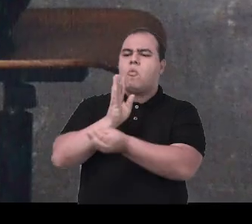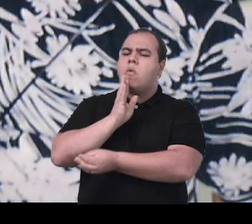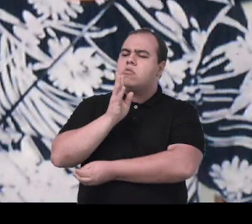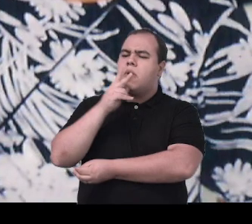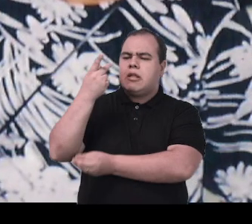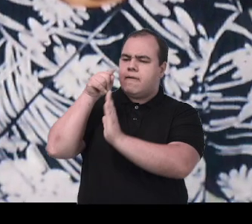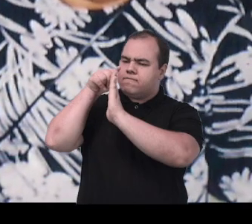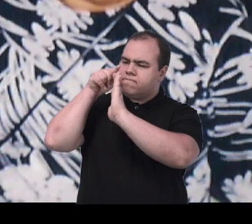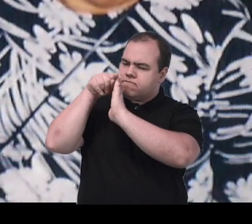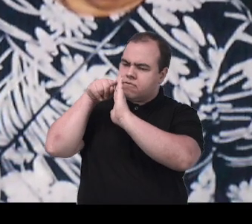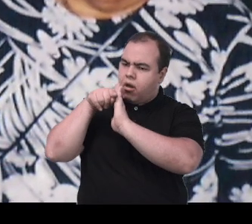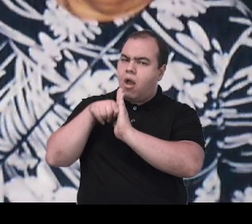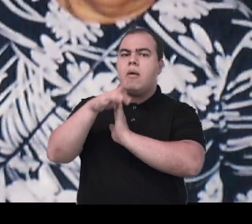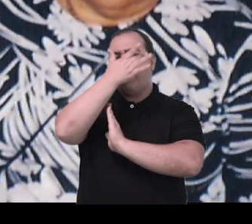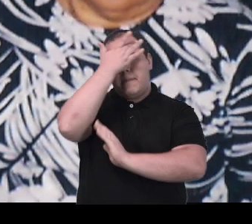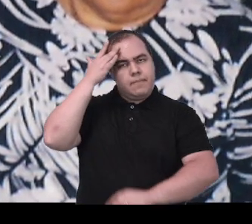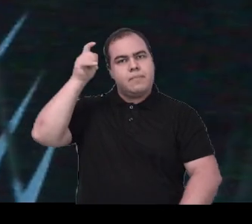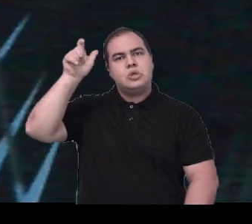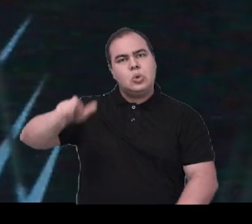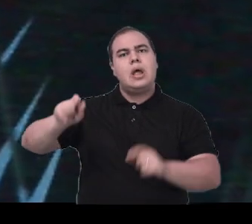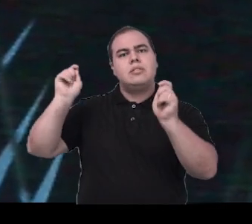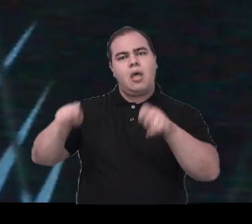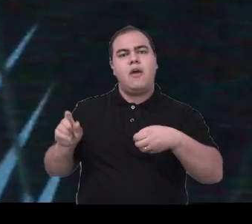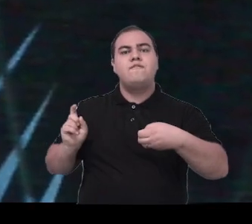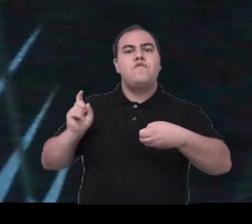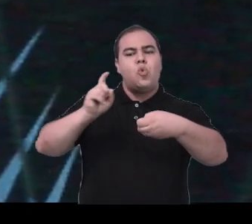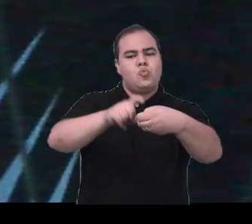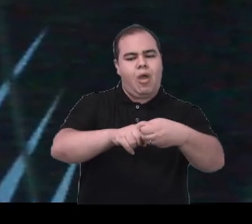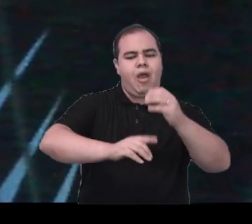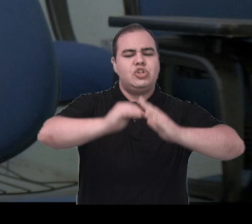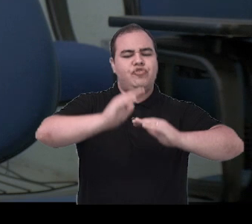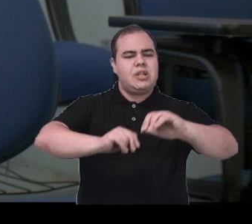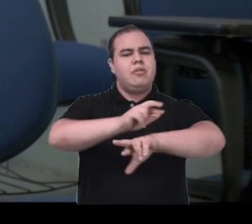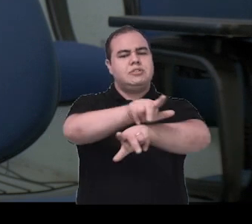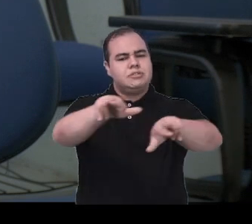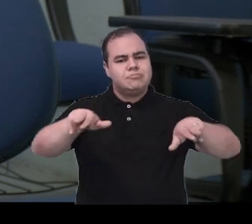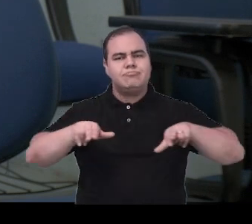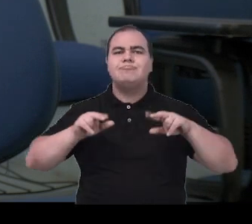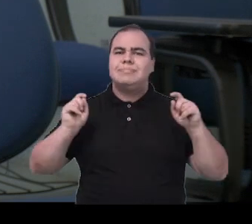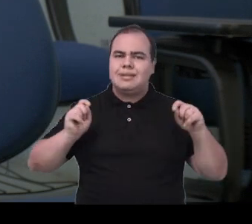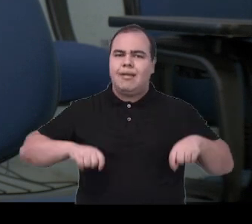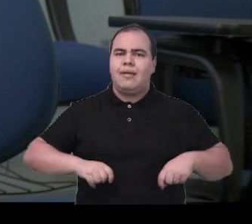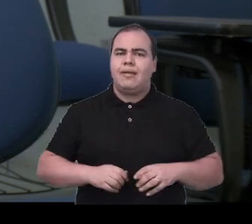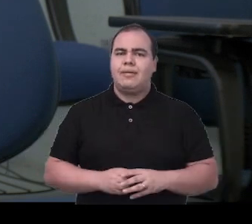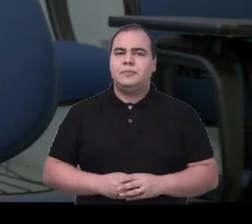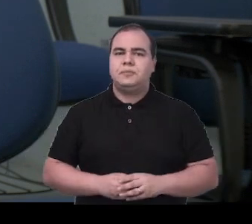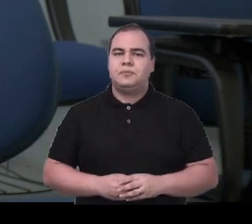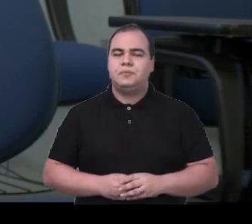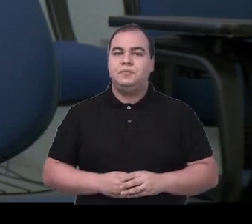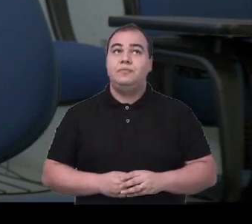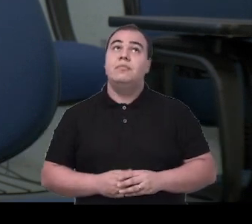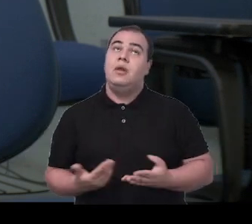empiricamente, a gente pôde perceber que essas pessoas conseguiriam retomar uma série de atividades, né? Com o mínimo